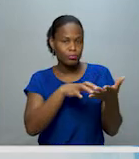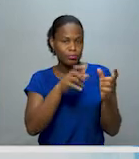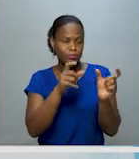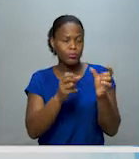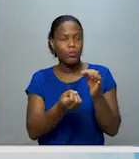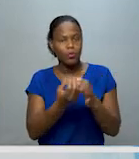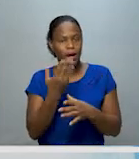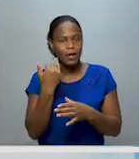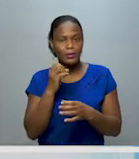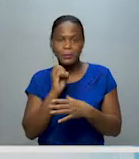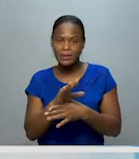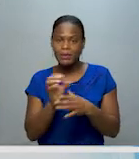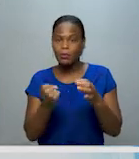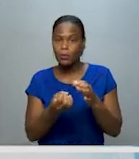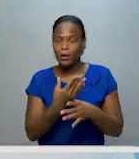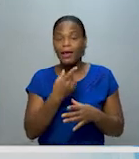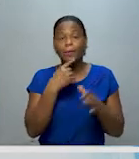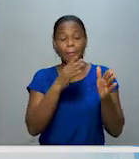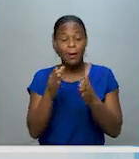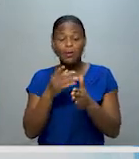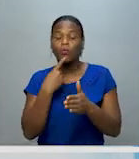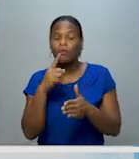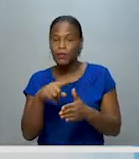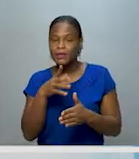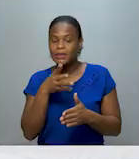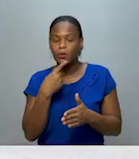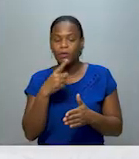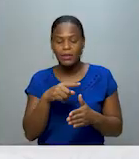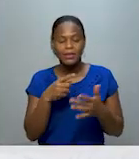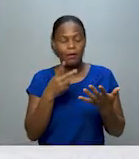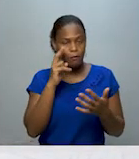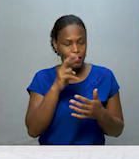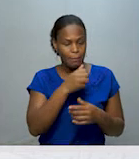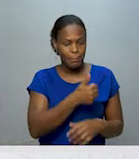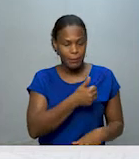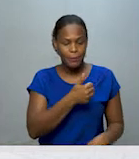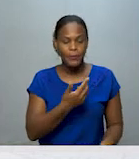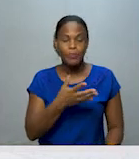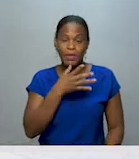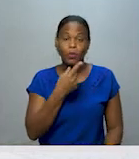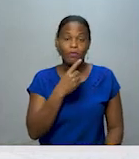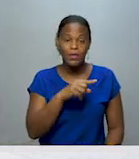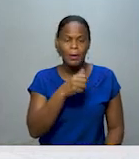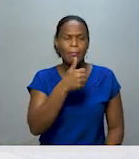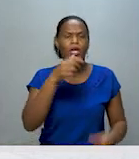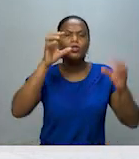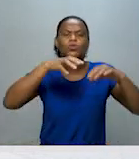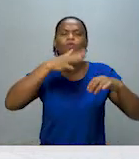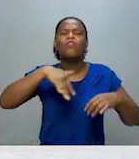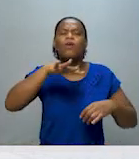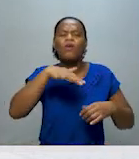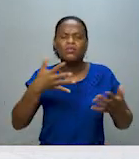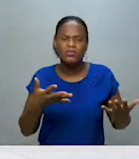parte precisa ser repetida para você não se esquecer e nem se abaralhar. Veja, a linha B, então, onde está a chuva? É